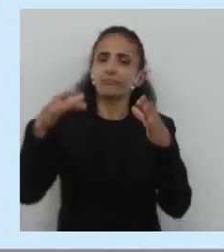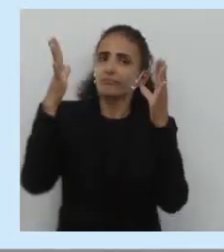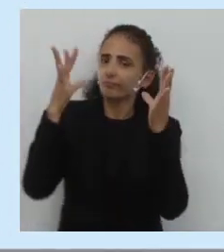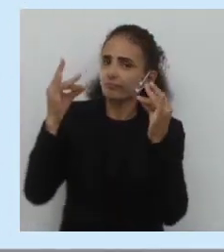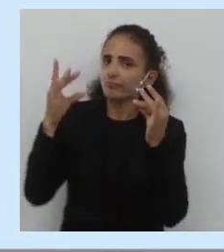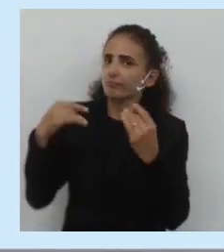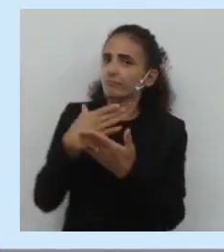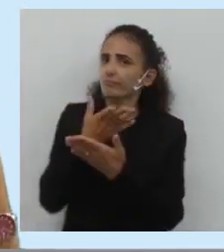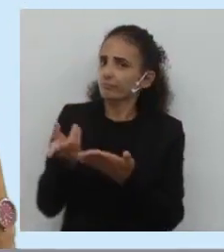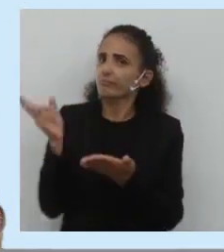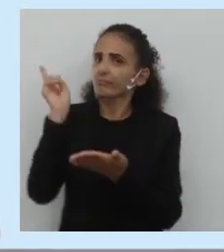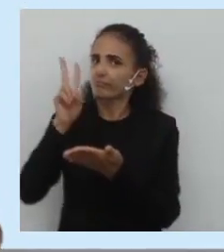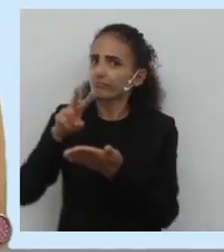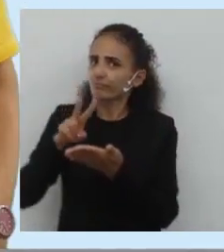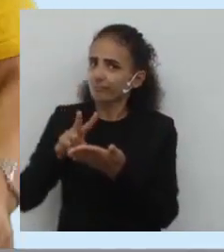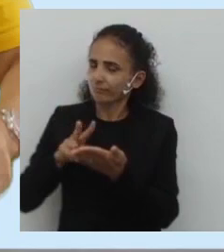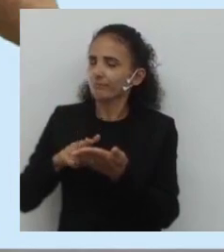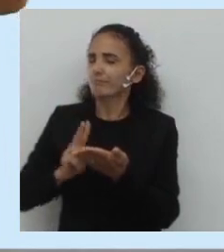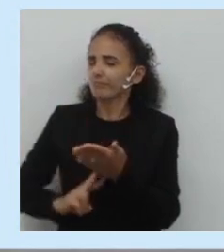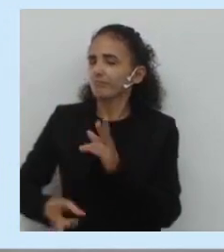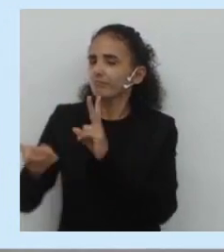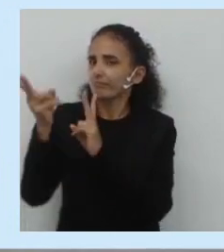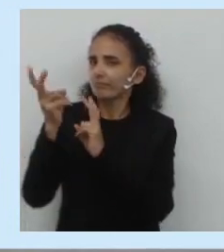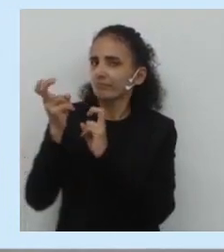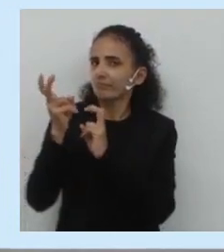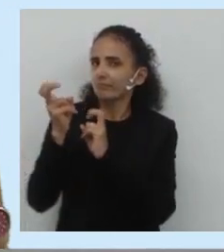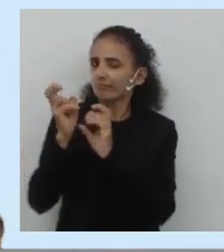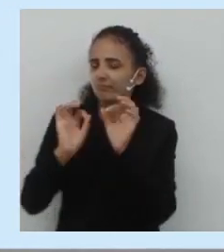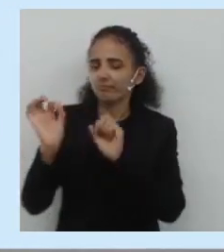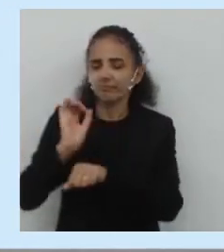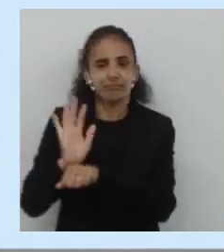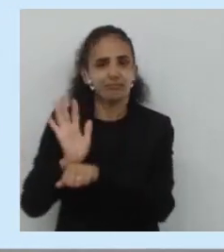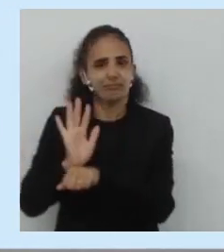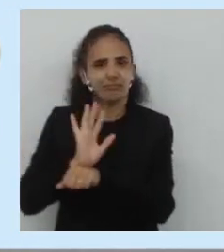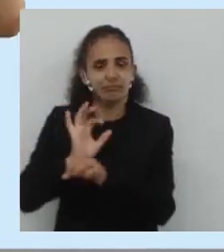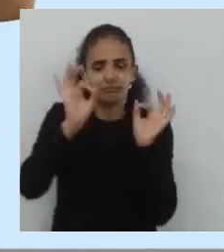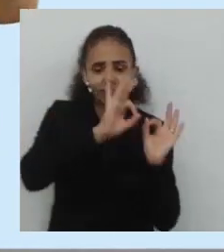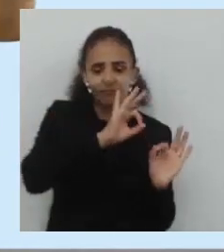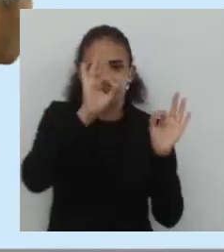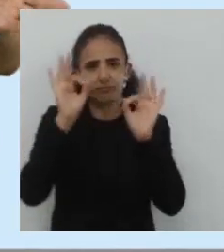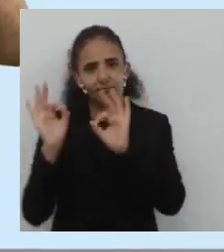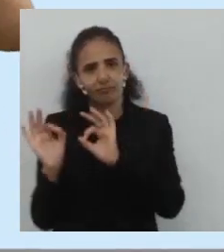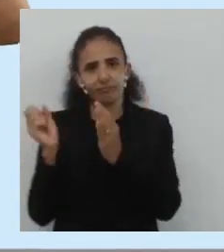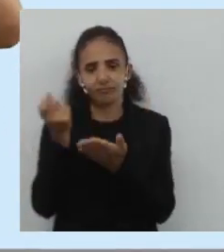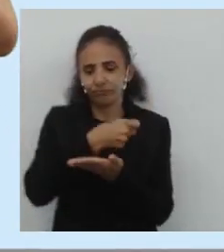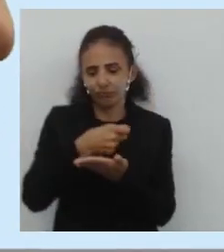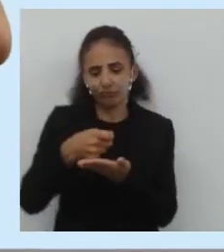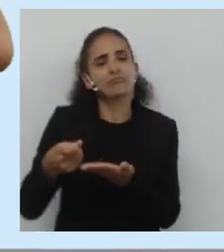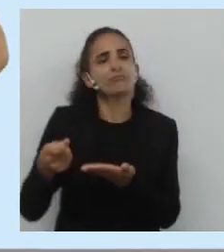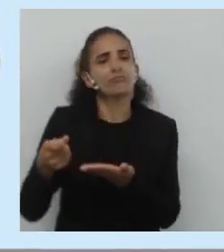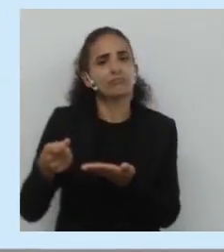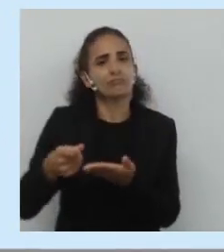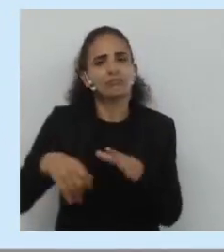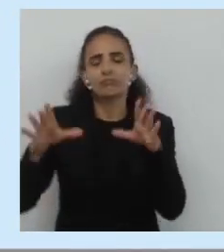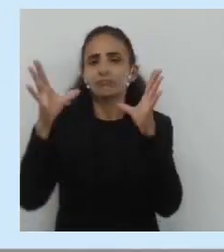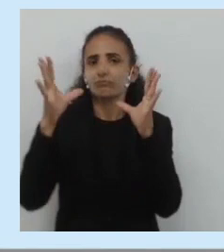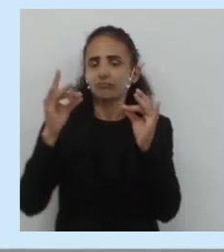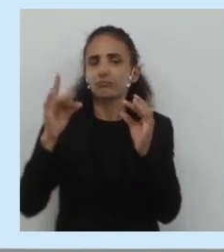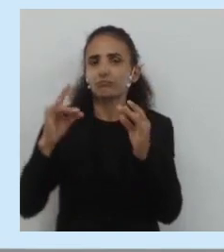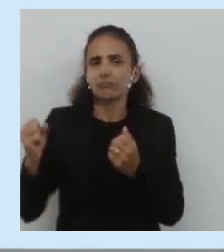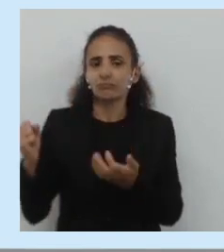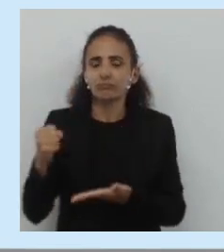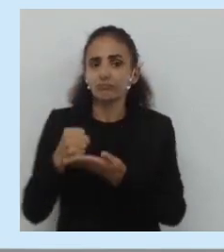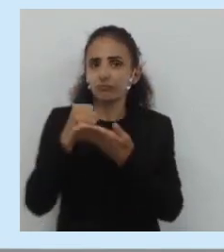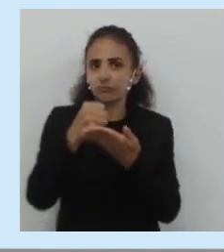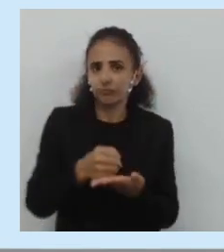sobre aquilo que vocês leram, ou ouviram, ou assistiram. Então, tomada de notas. Isso